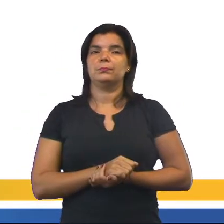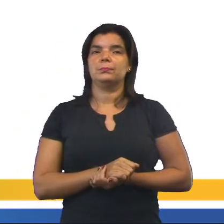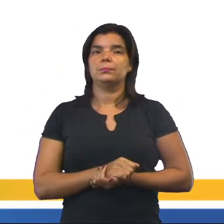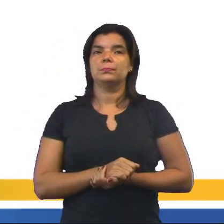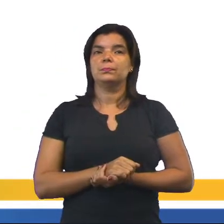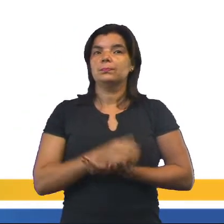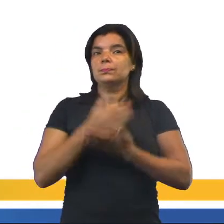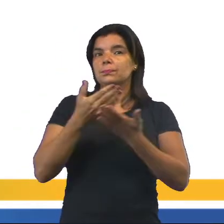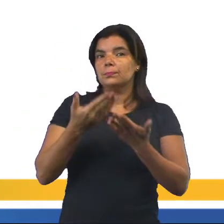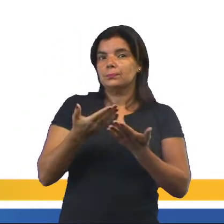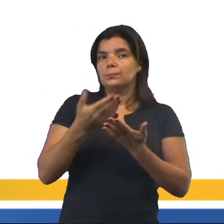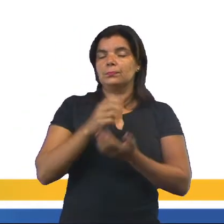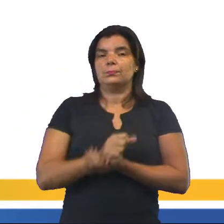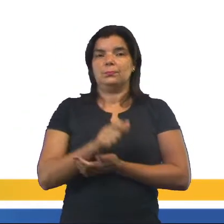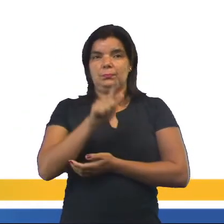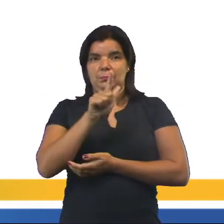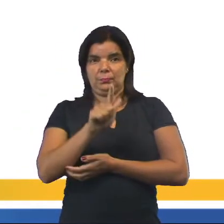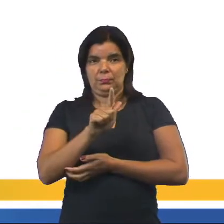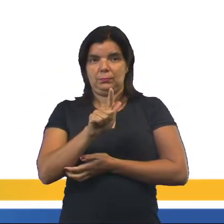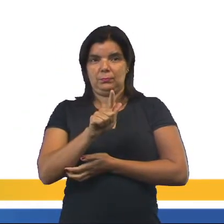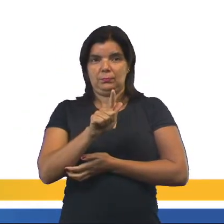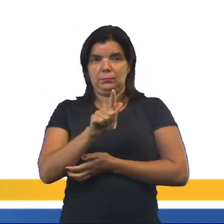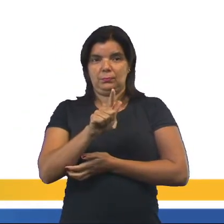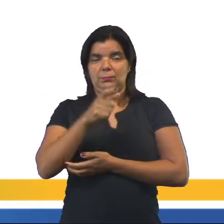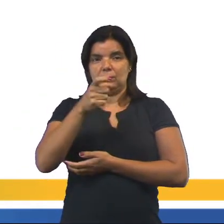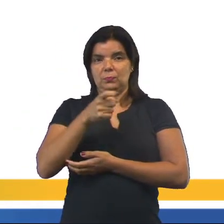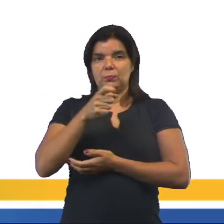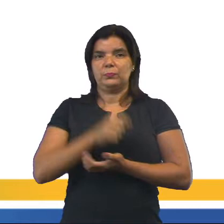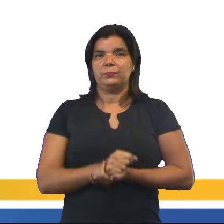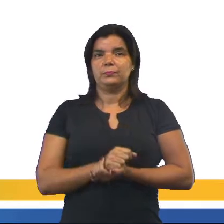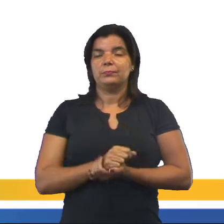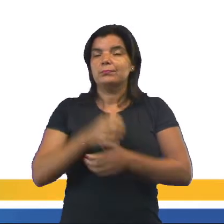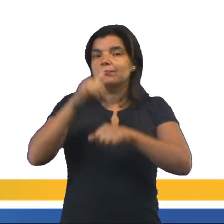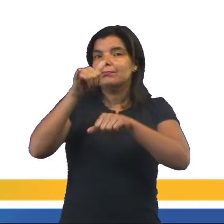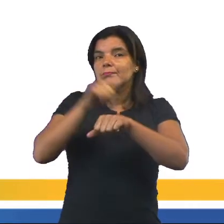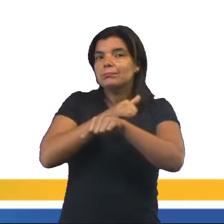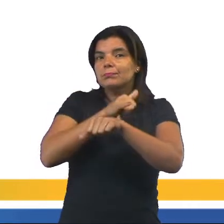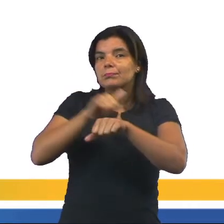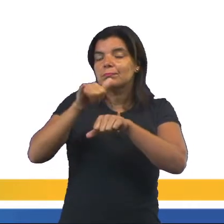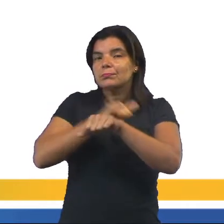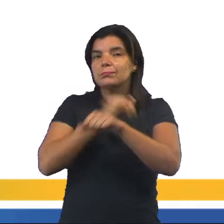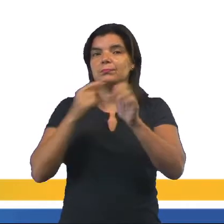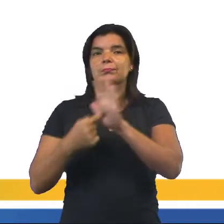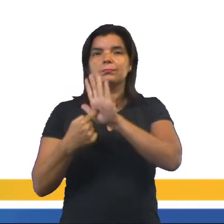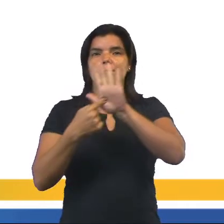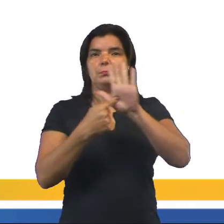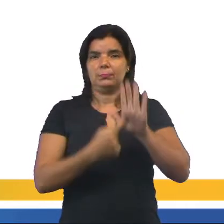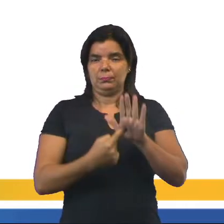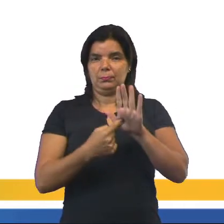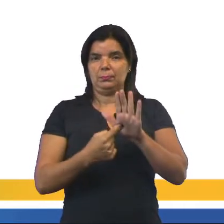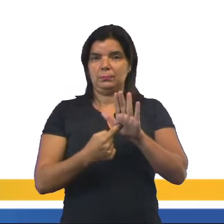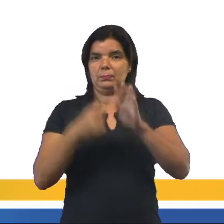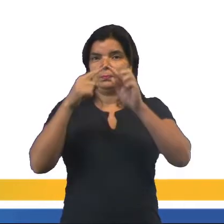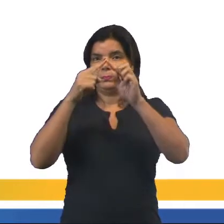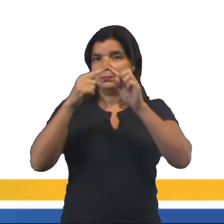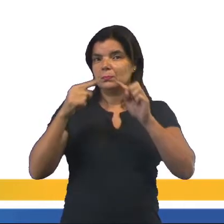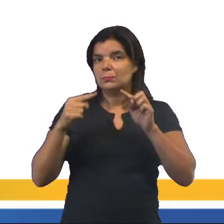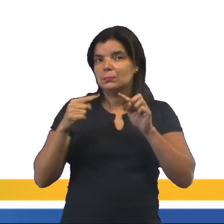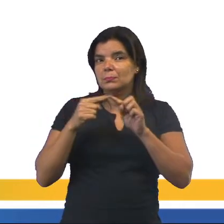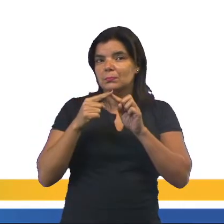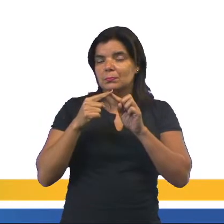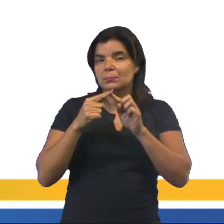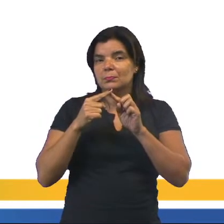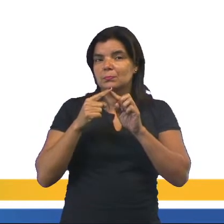quadrado x, de g de x. A estratégia para demonstrar